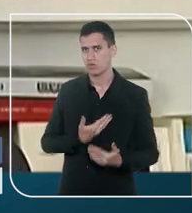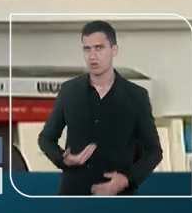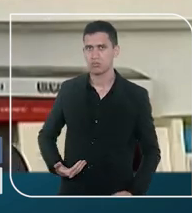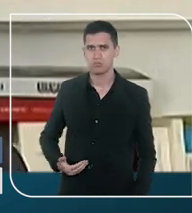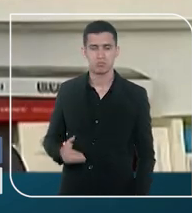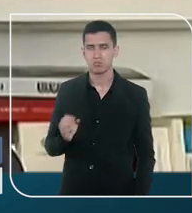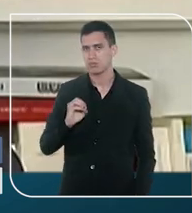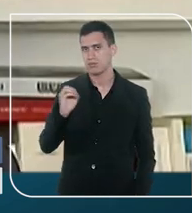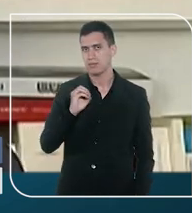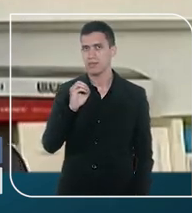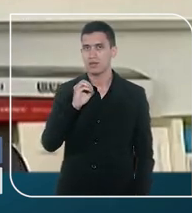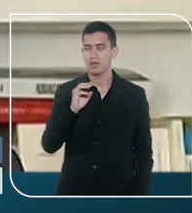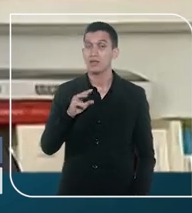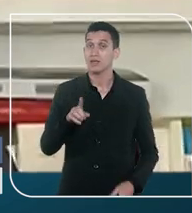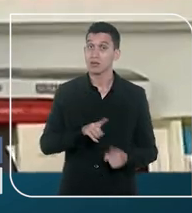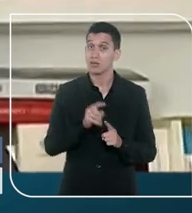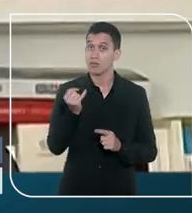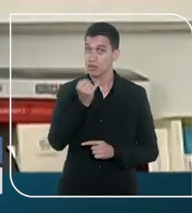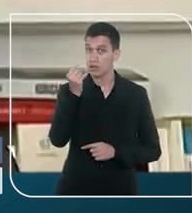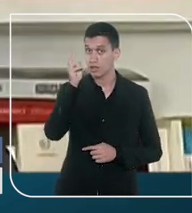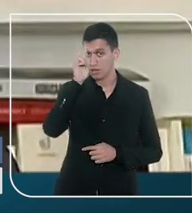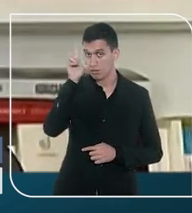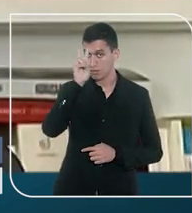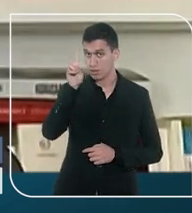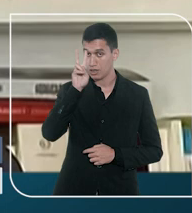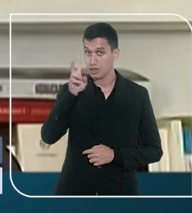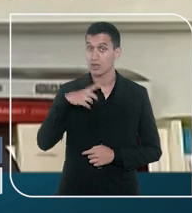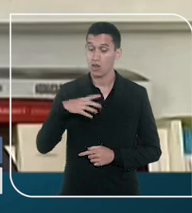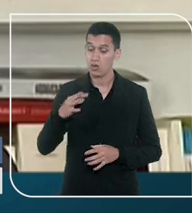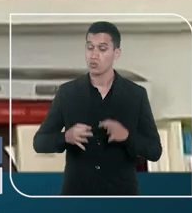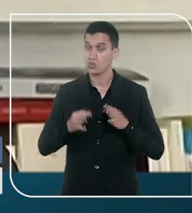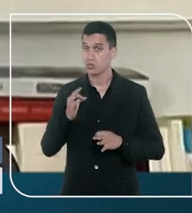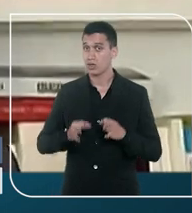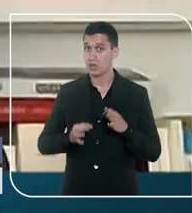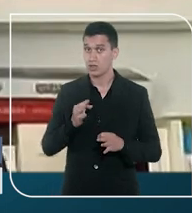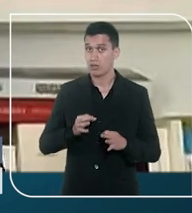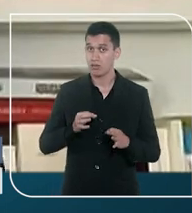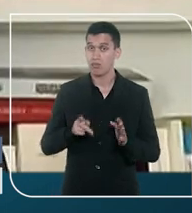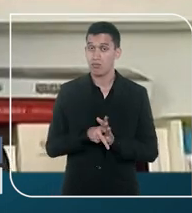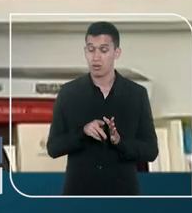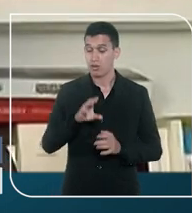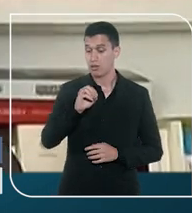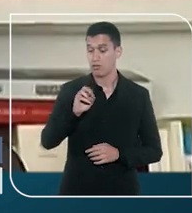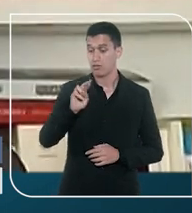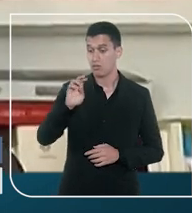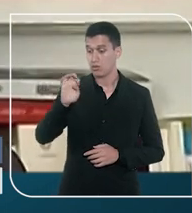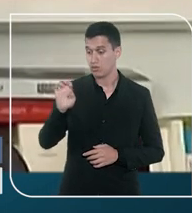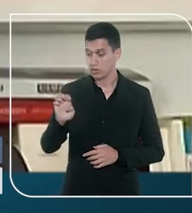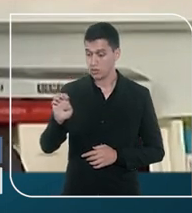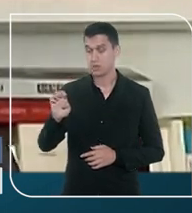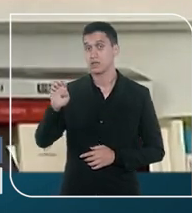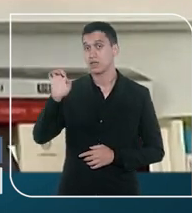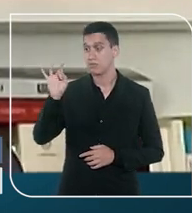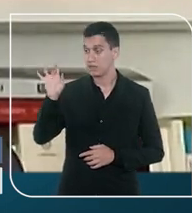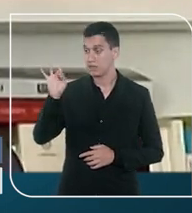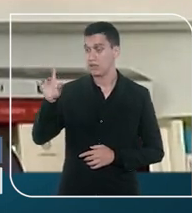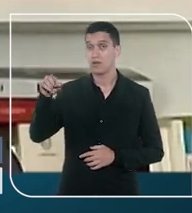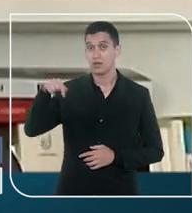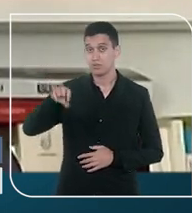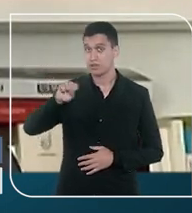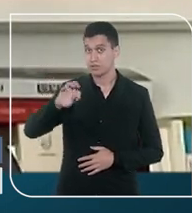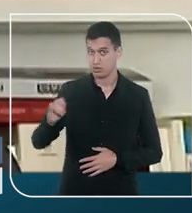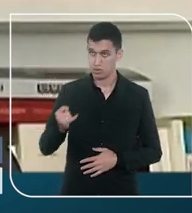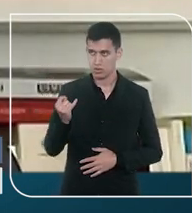até separado aqui para a gente poder falar também, há um julgado da Corte Especial do STJ, se eu não estiver enganado,